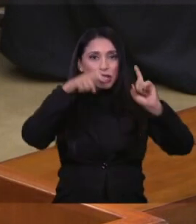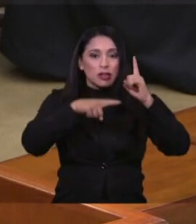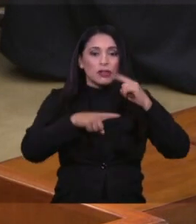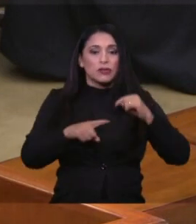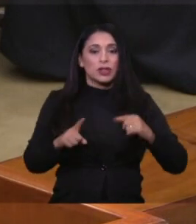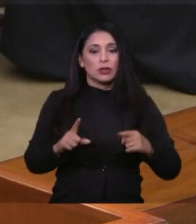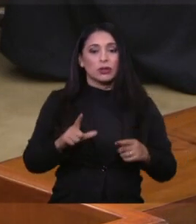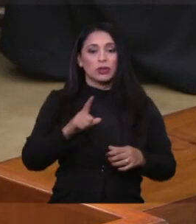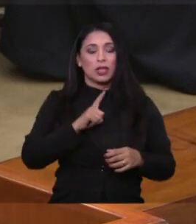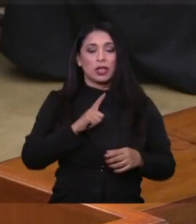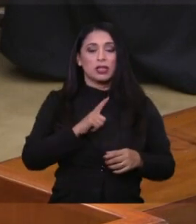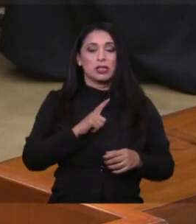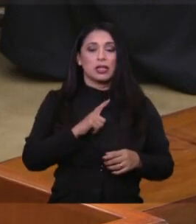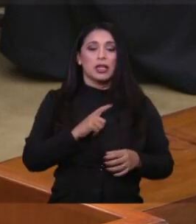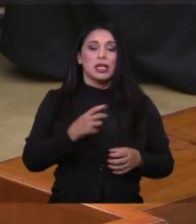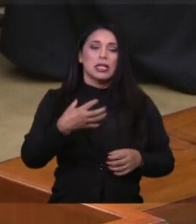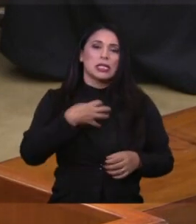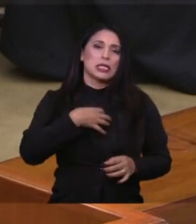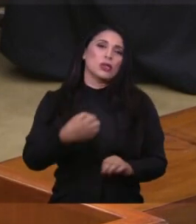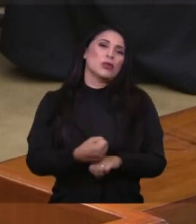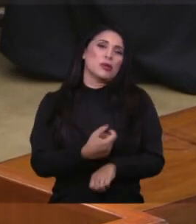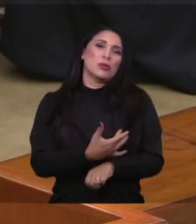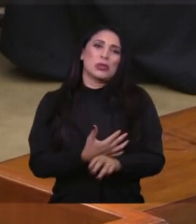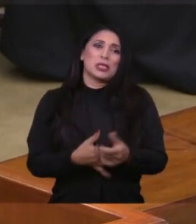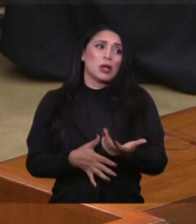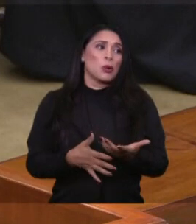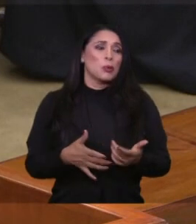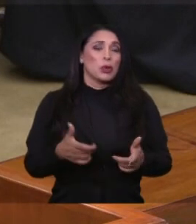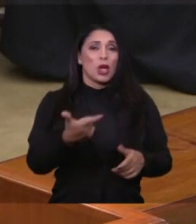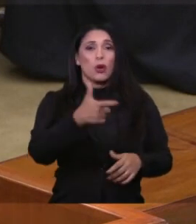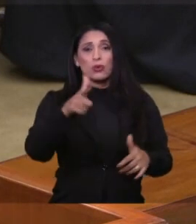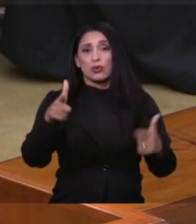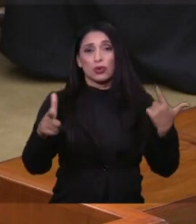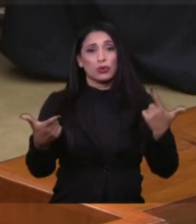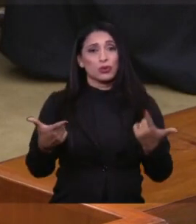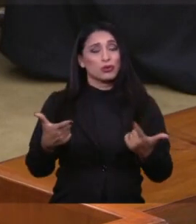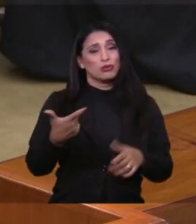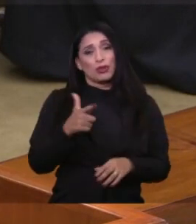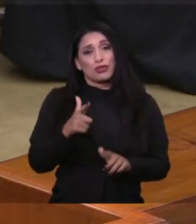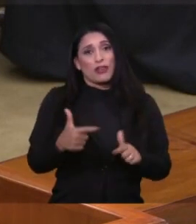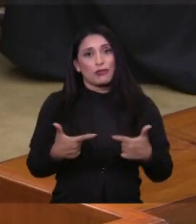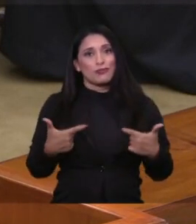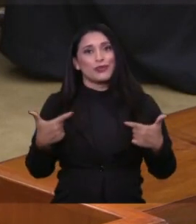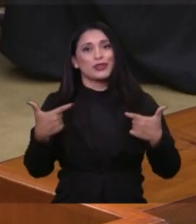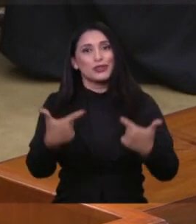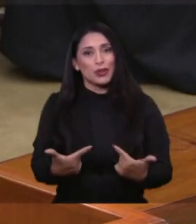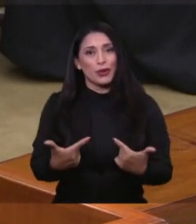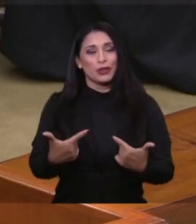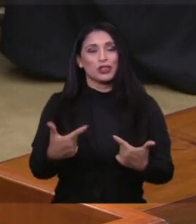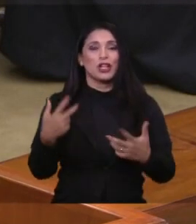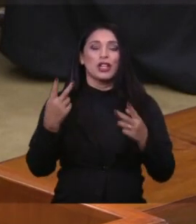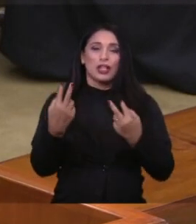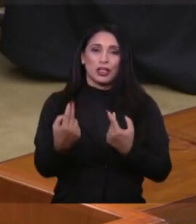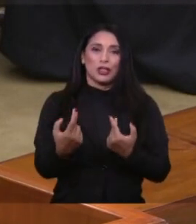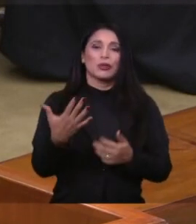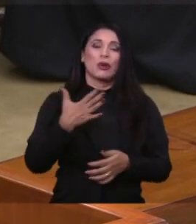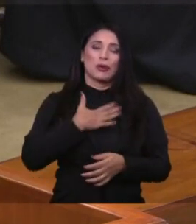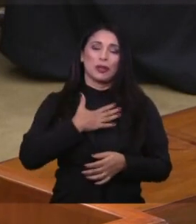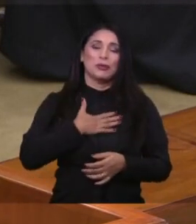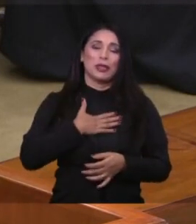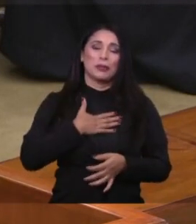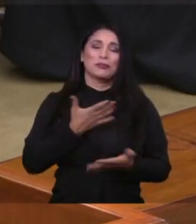disso sem me emocionar pelos que não tiveram a mesma sorte do que nós. É muito difícil, excelências,